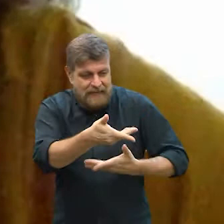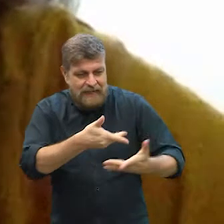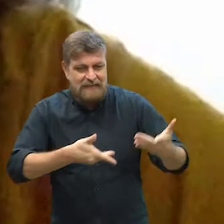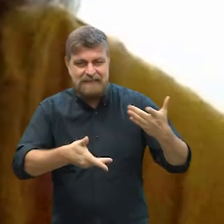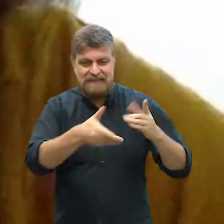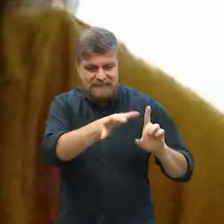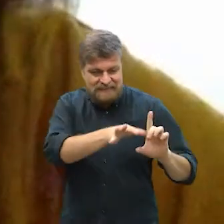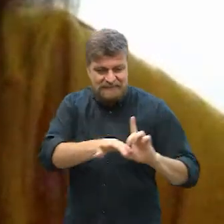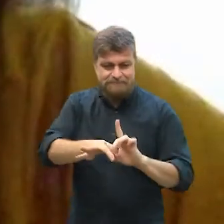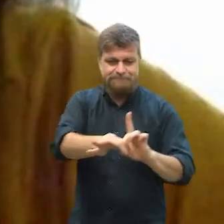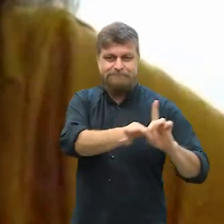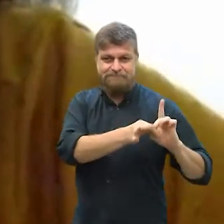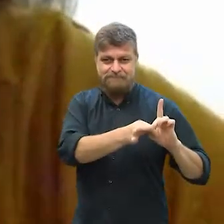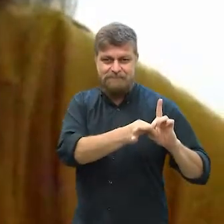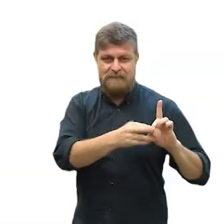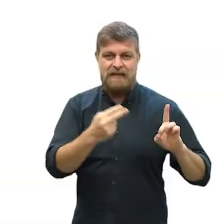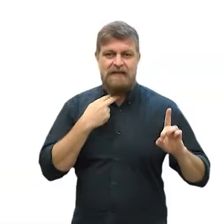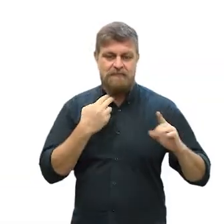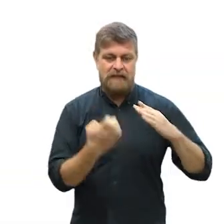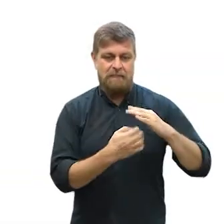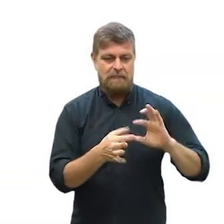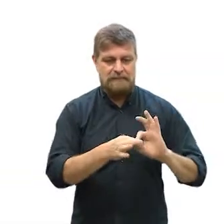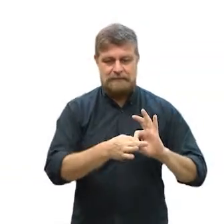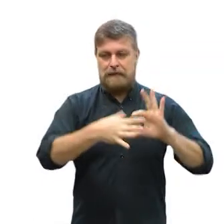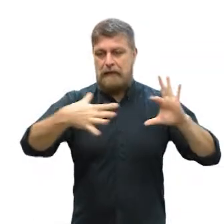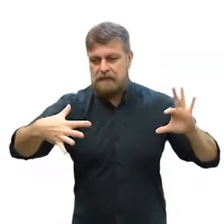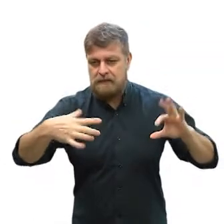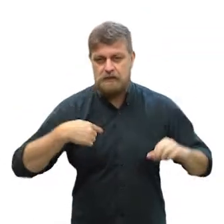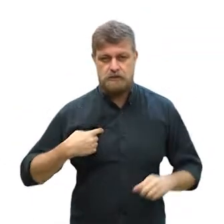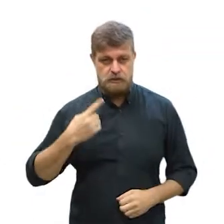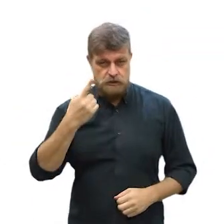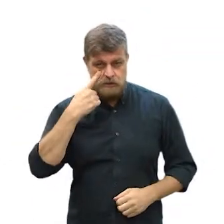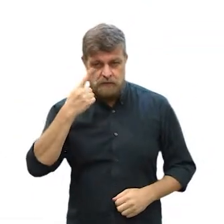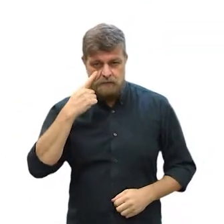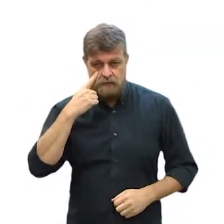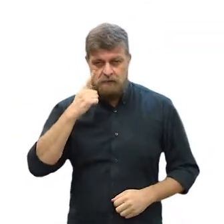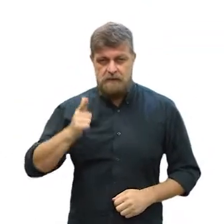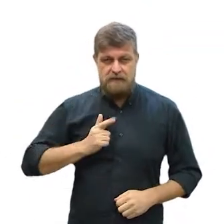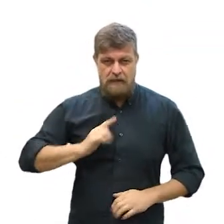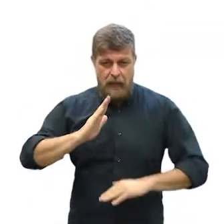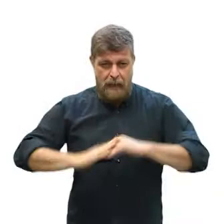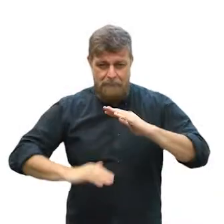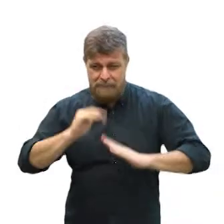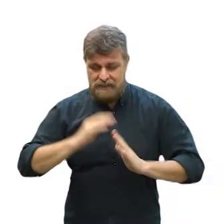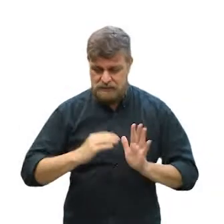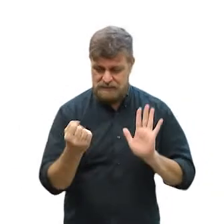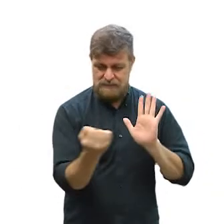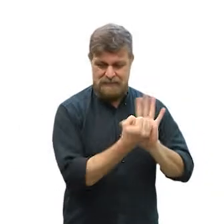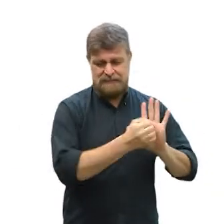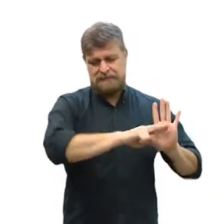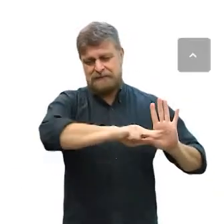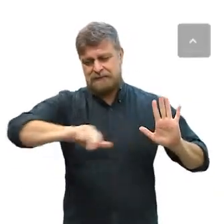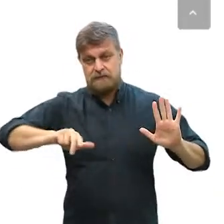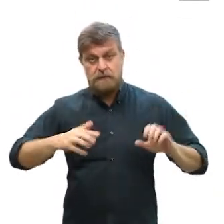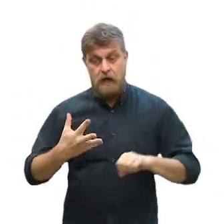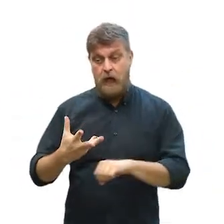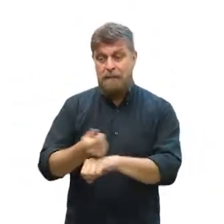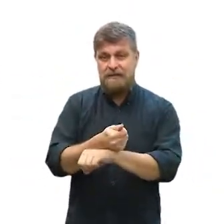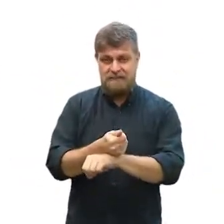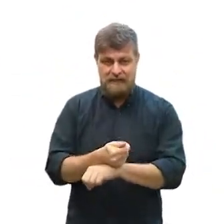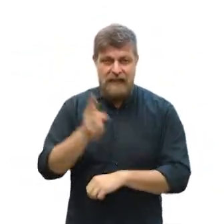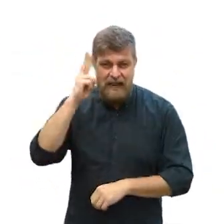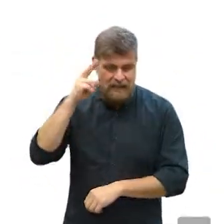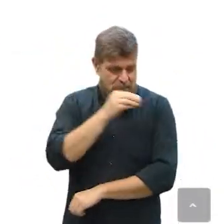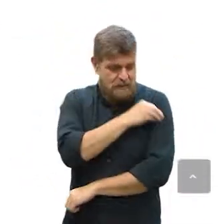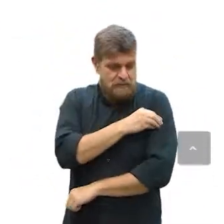próprios consumidores mesmo, né? A gente viu aí ações maravilhosas de diversas marcas que aconteceram, né? Quantas, né, tipo no processo ali de álcool em